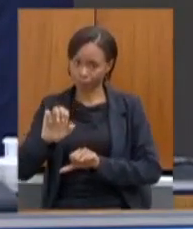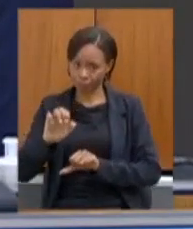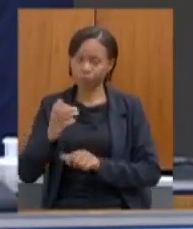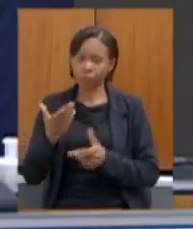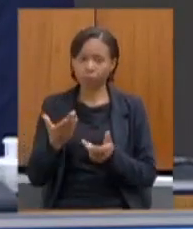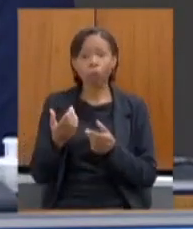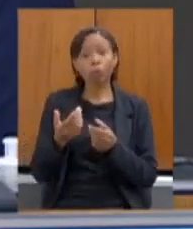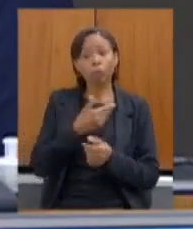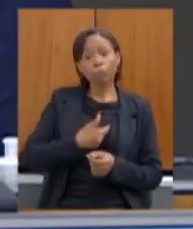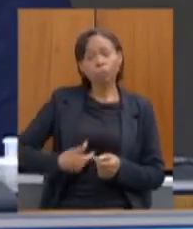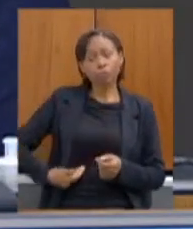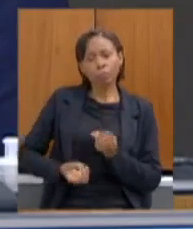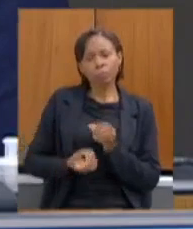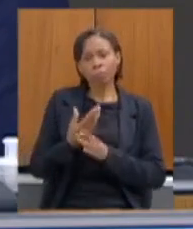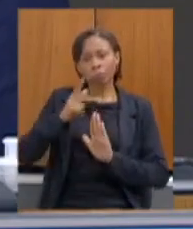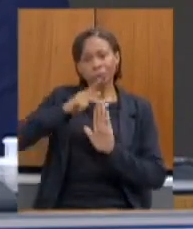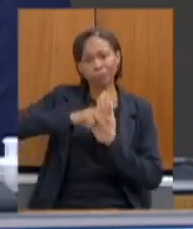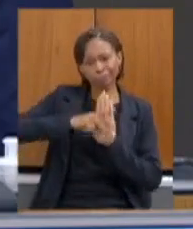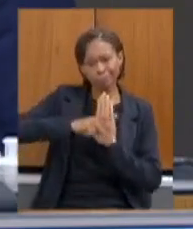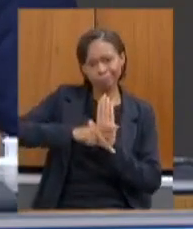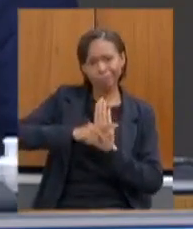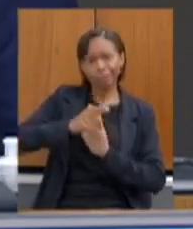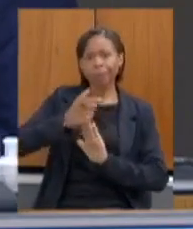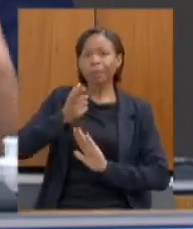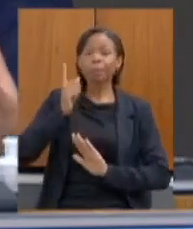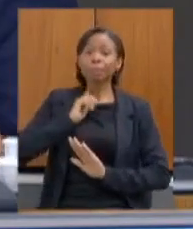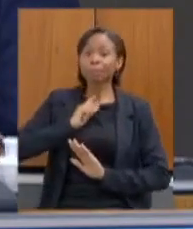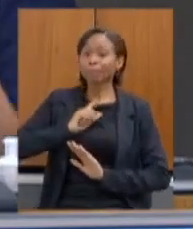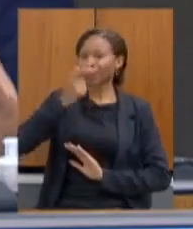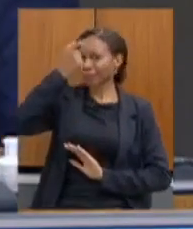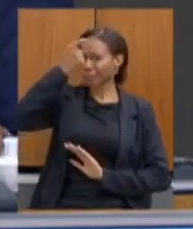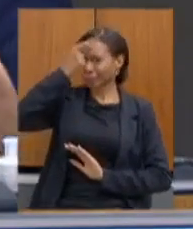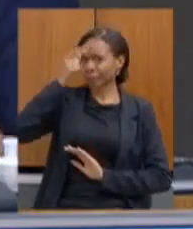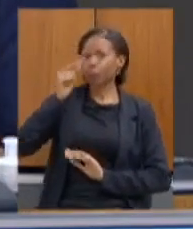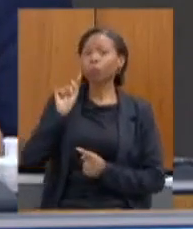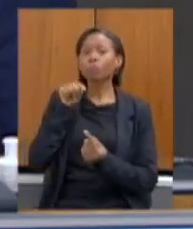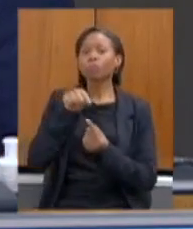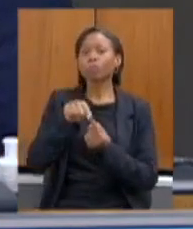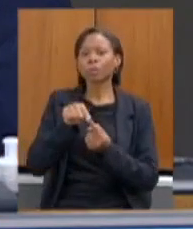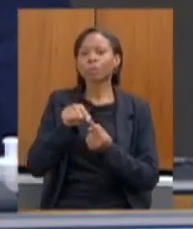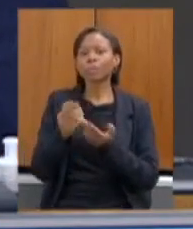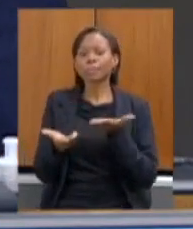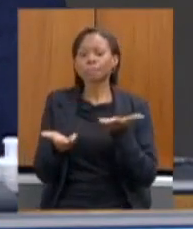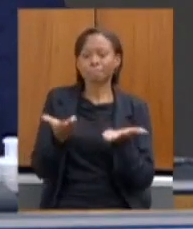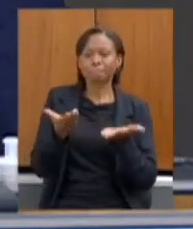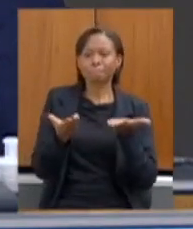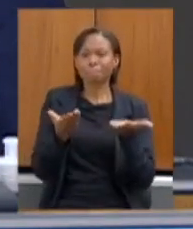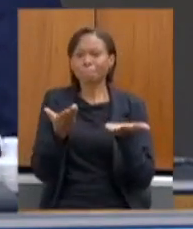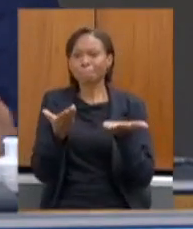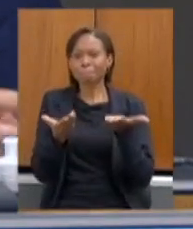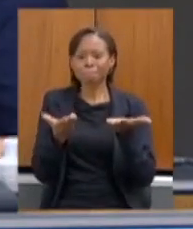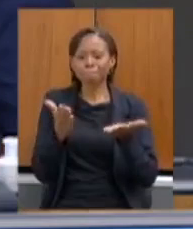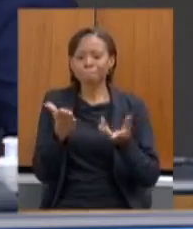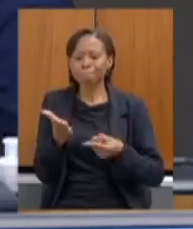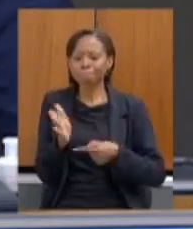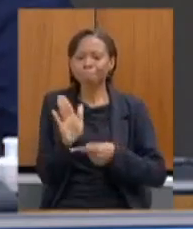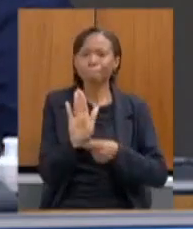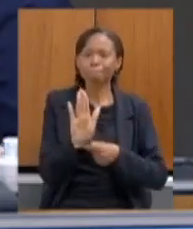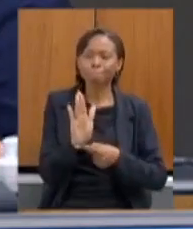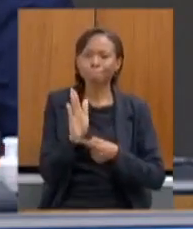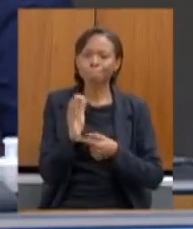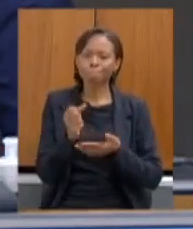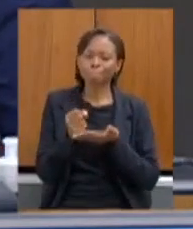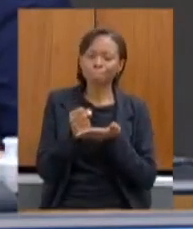Governo do Estado criou o Plano Minas Consciente com o intuito de criar e equilibrar a vida das pessoas no nosso